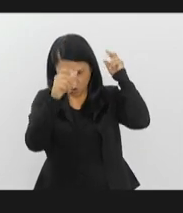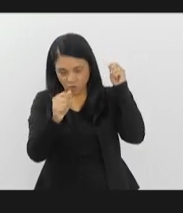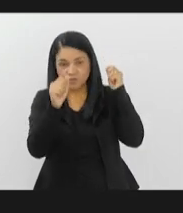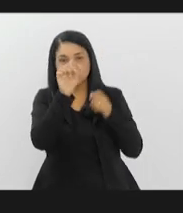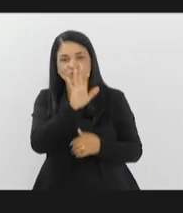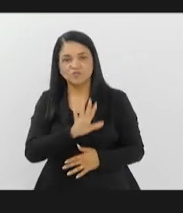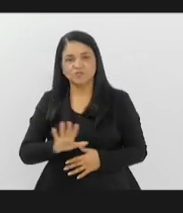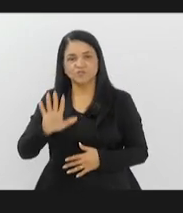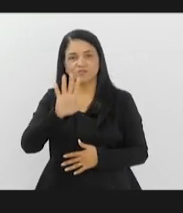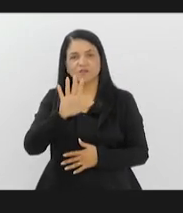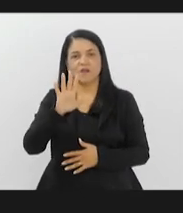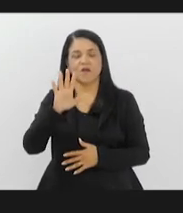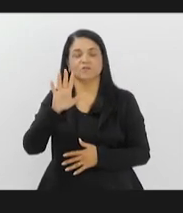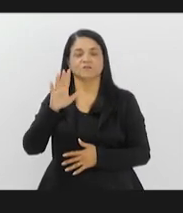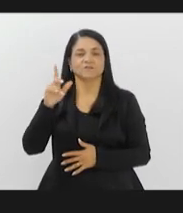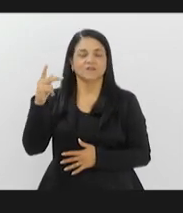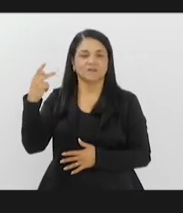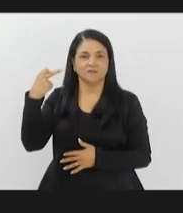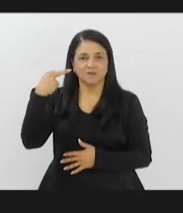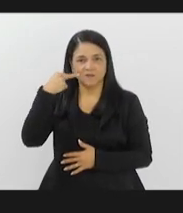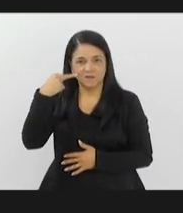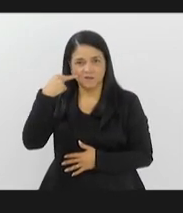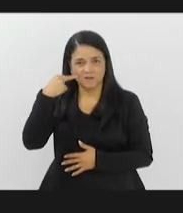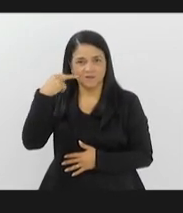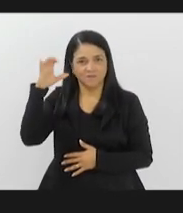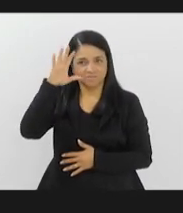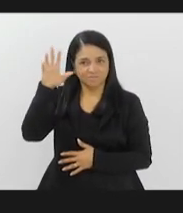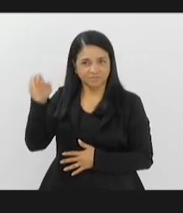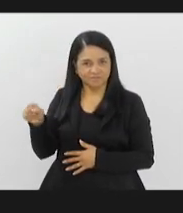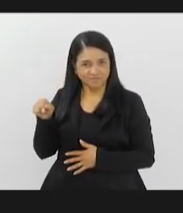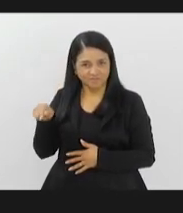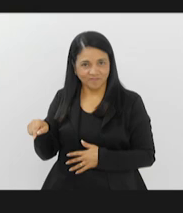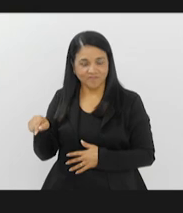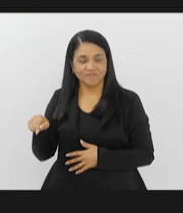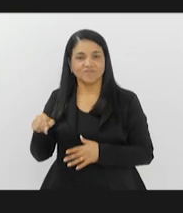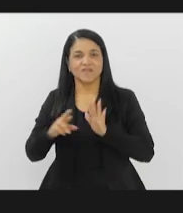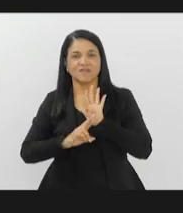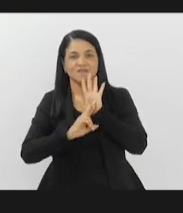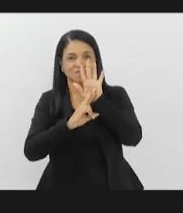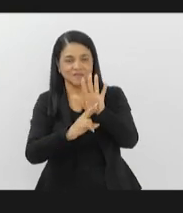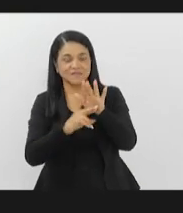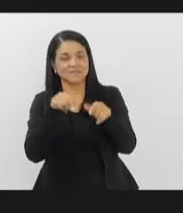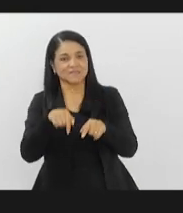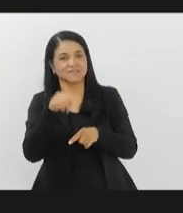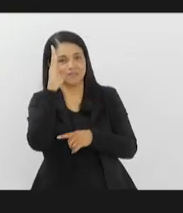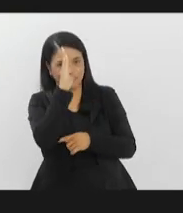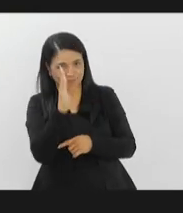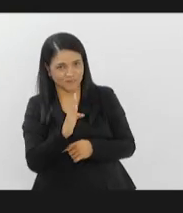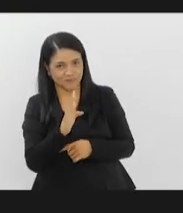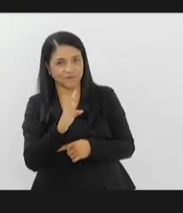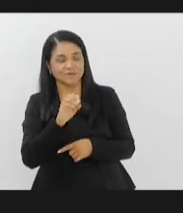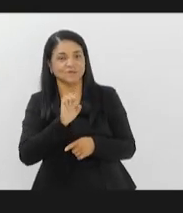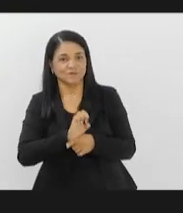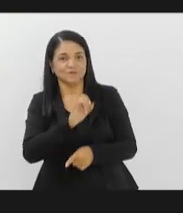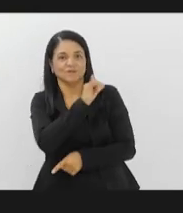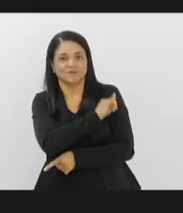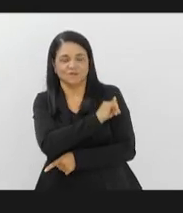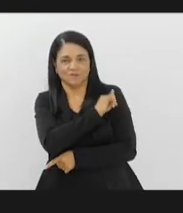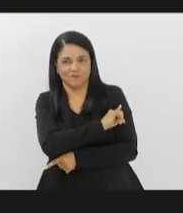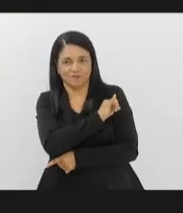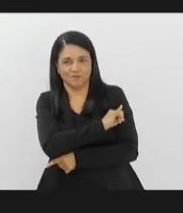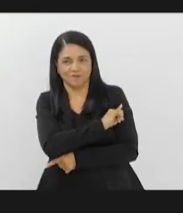cônsul-geral da República de Angola, nosso muito digno representante no Brasil e no estado do Rio de